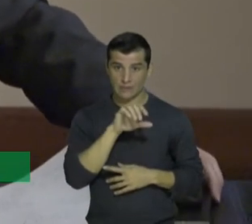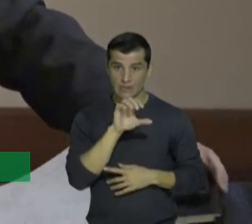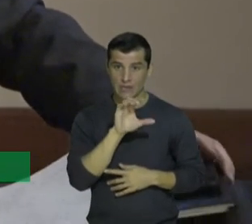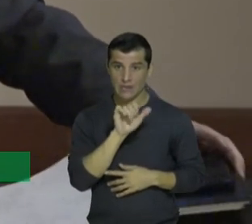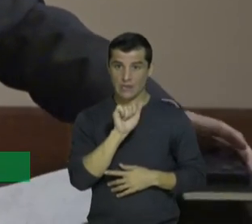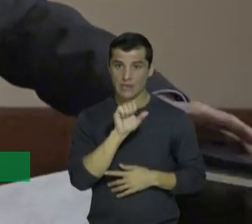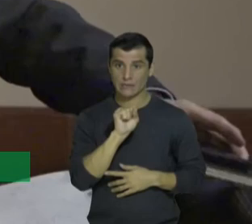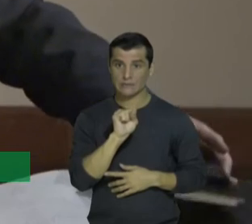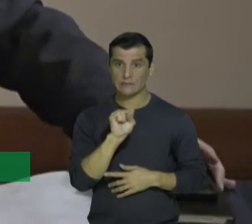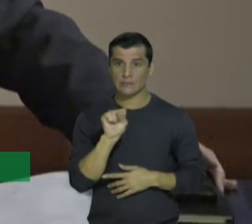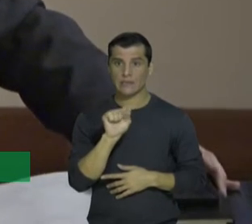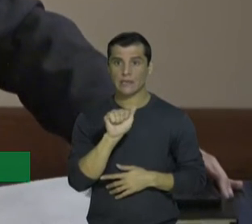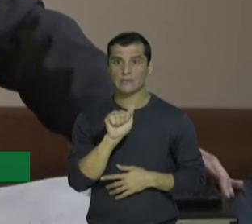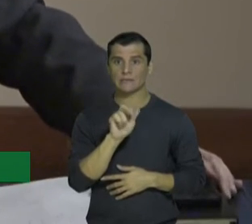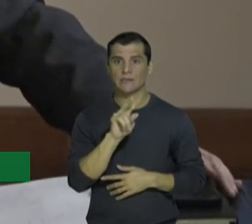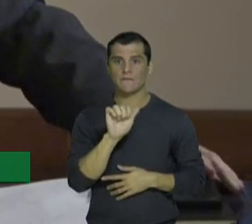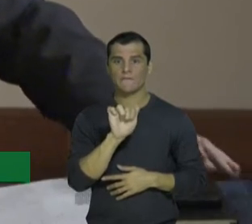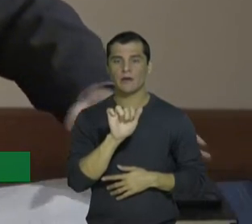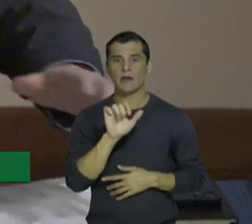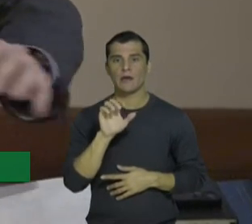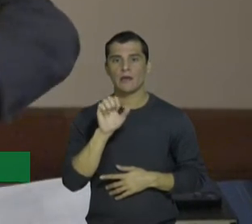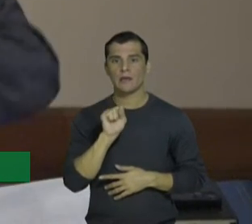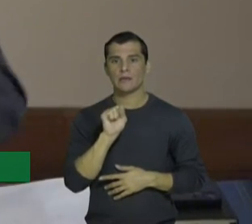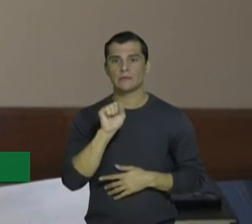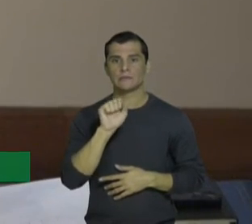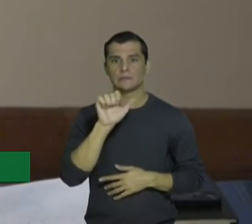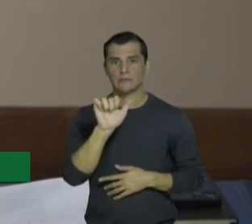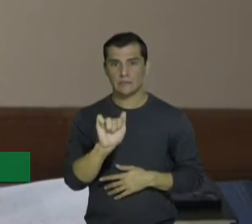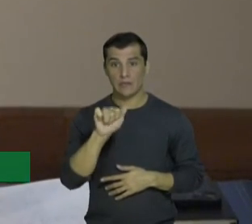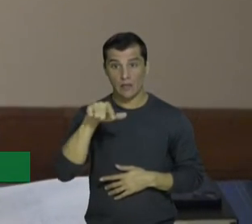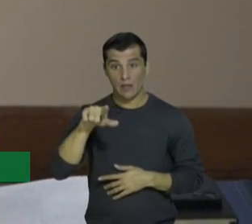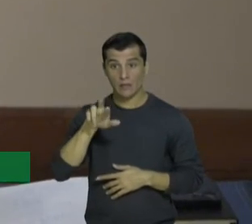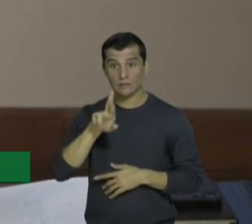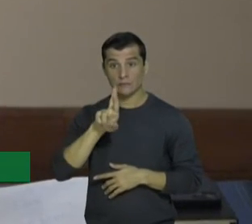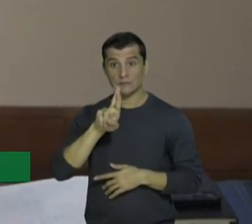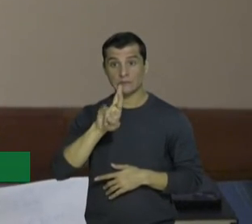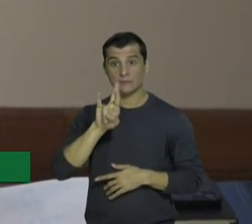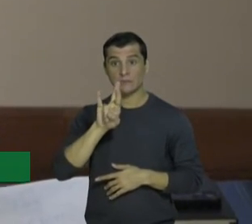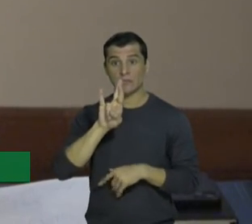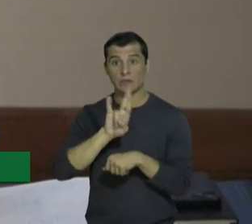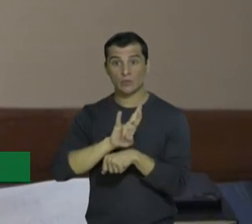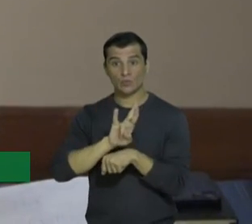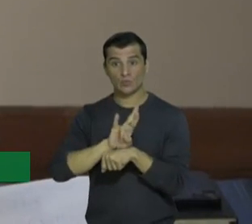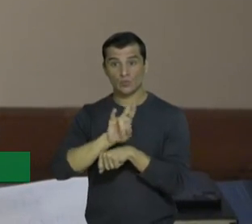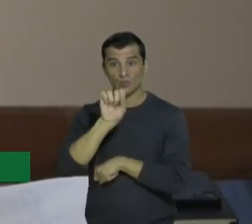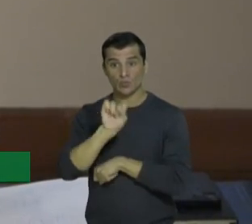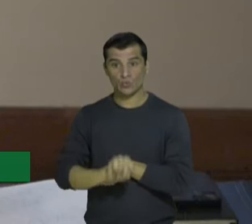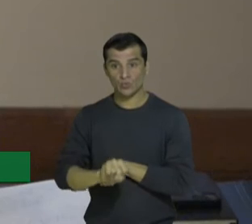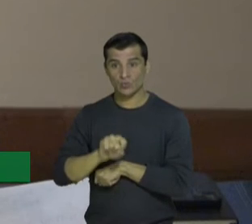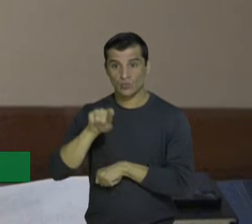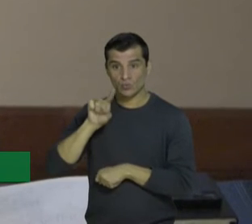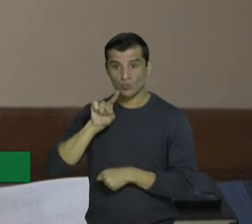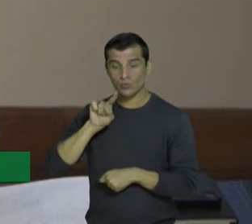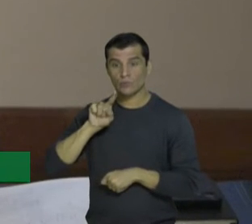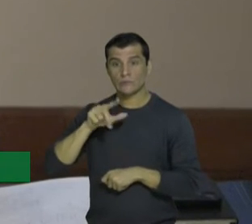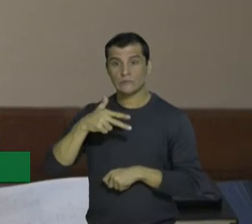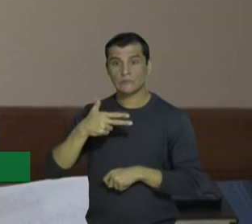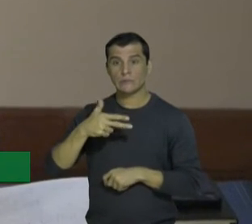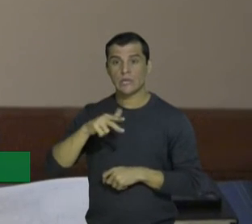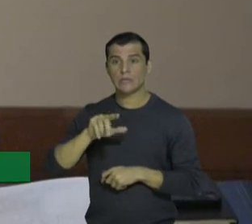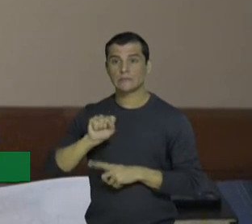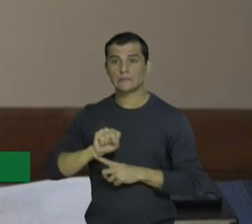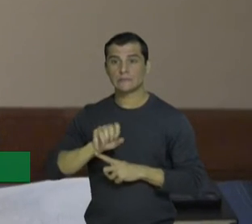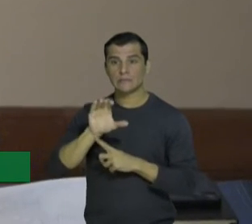anos de história eh foi fundada em Rio do Sul em Santa Catarina no meio do Estado eh onde a gente tem uma